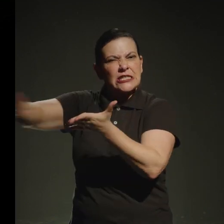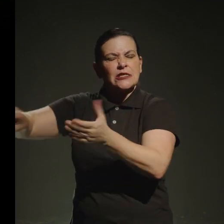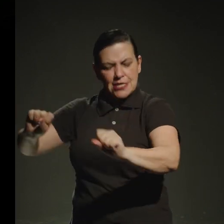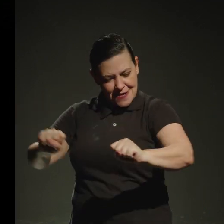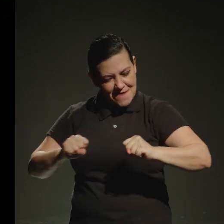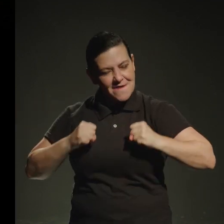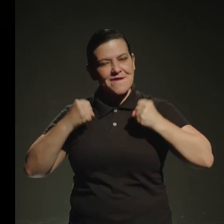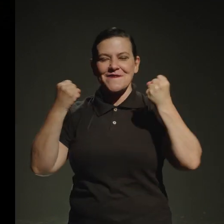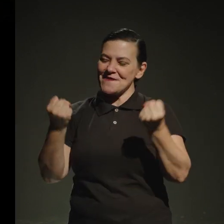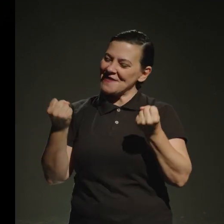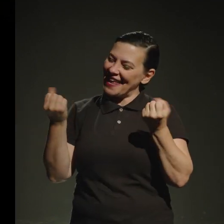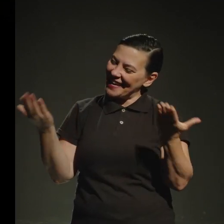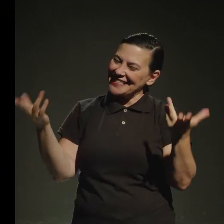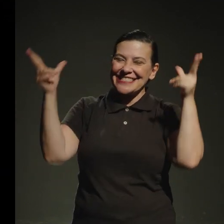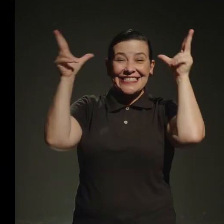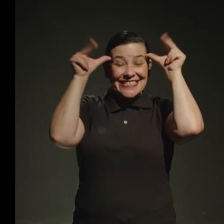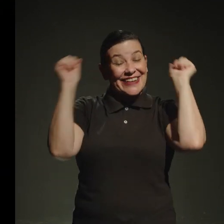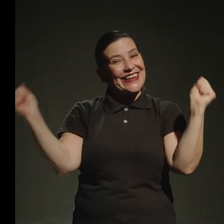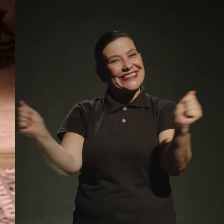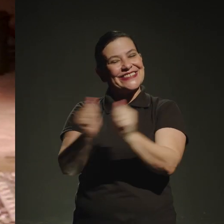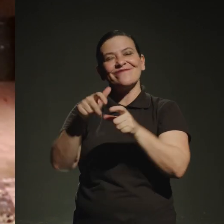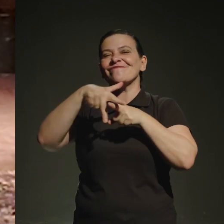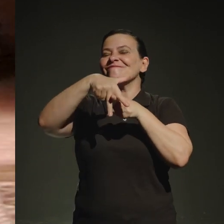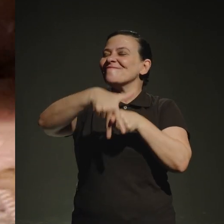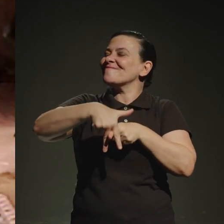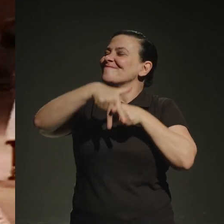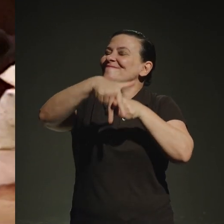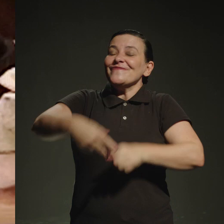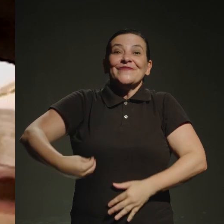a bem-amada de nosso fogoso personagem.